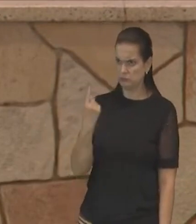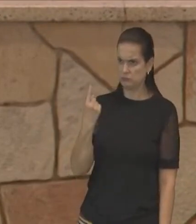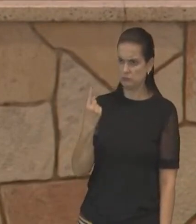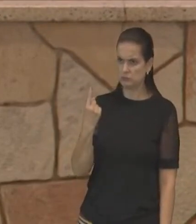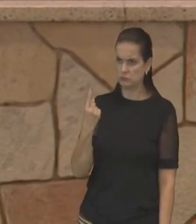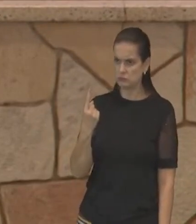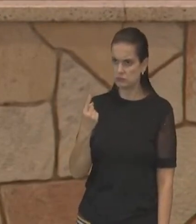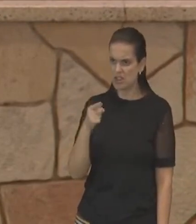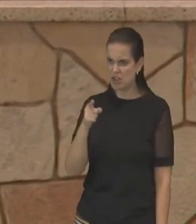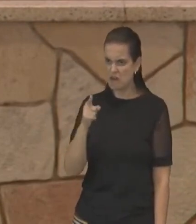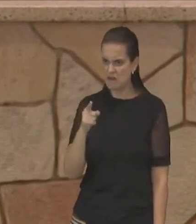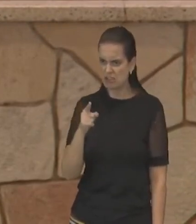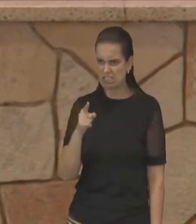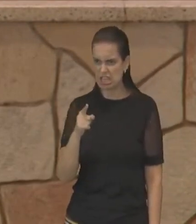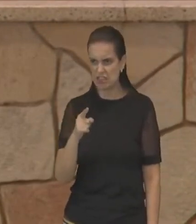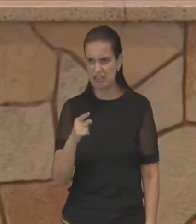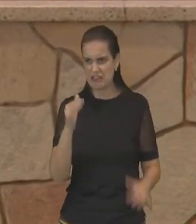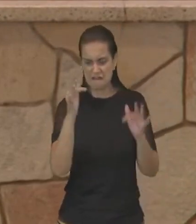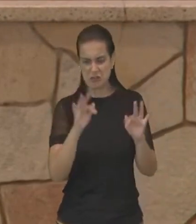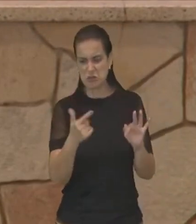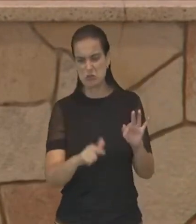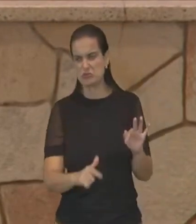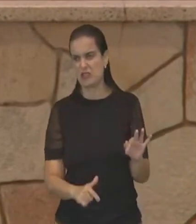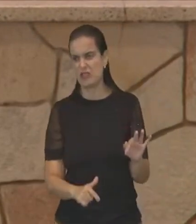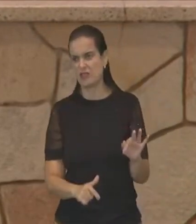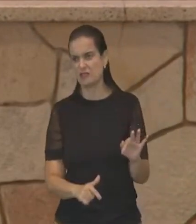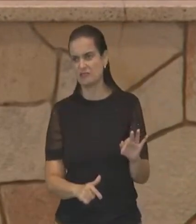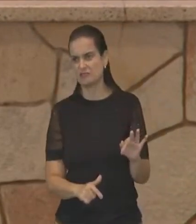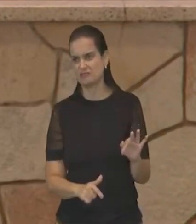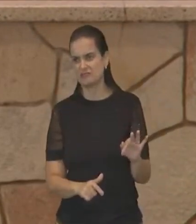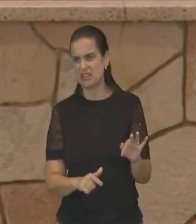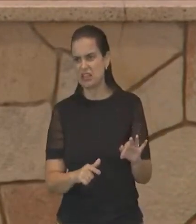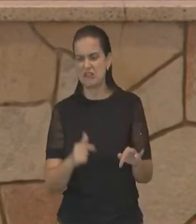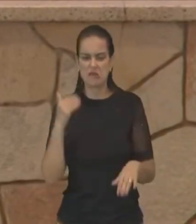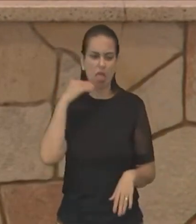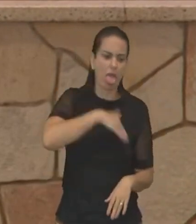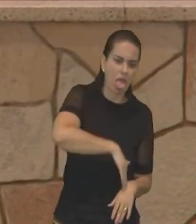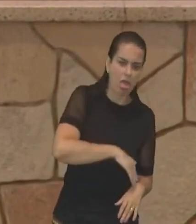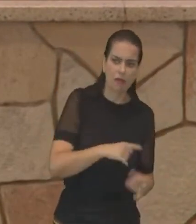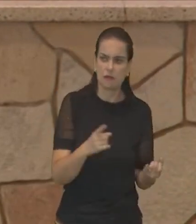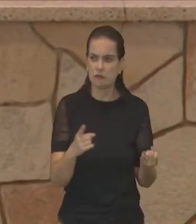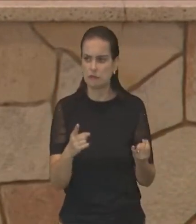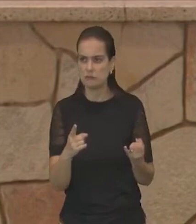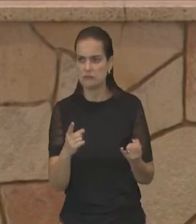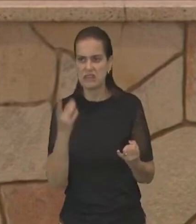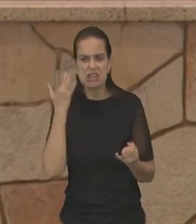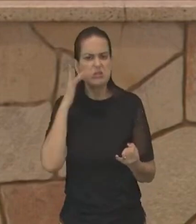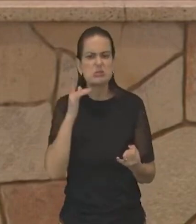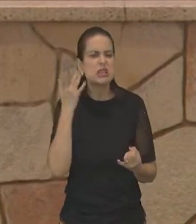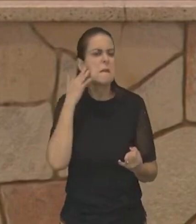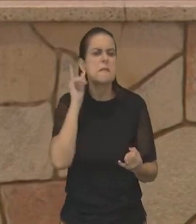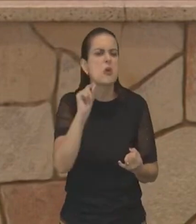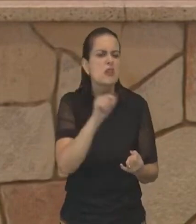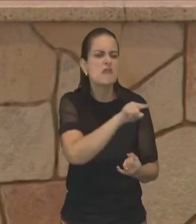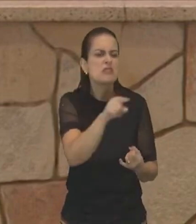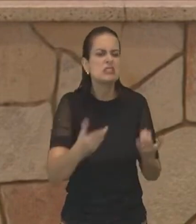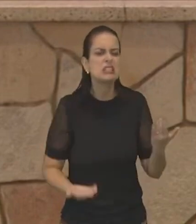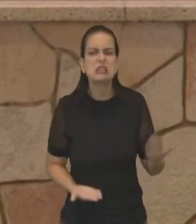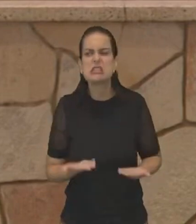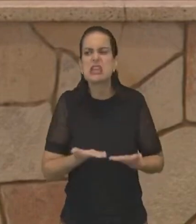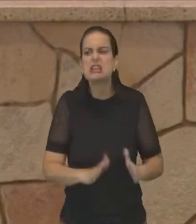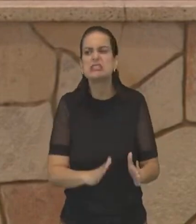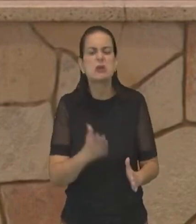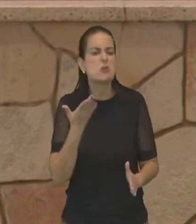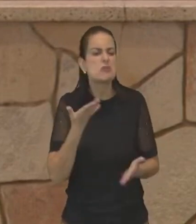Você é um infeliz, você é um desajeitado, eu não sei para que você